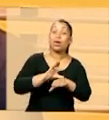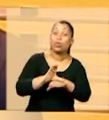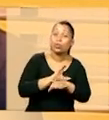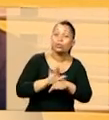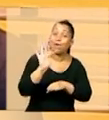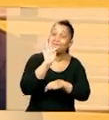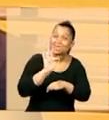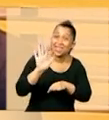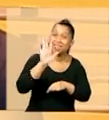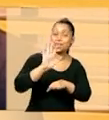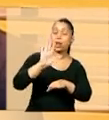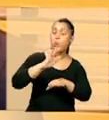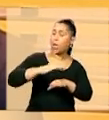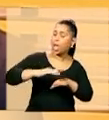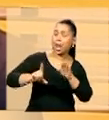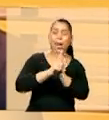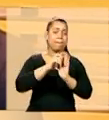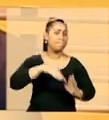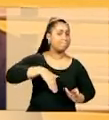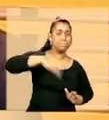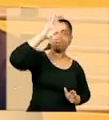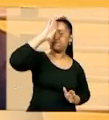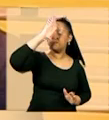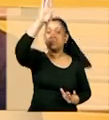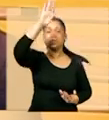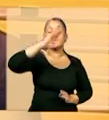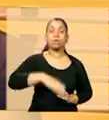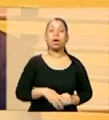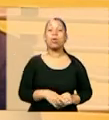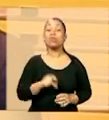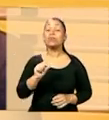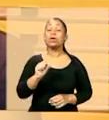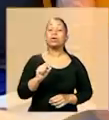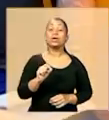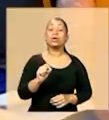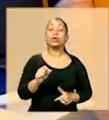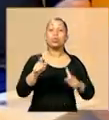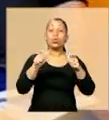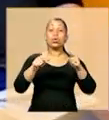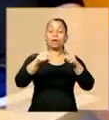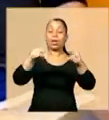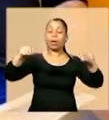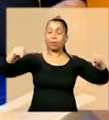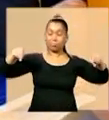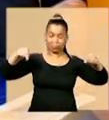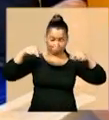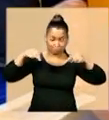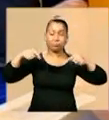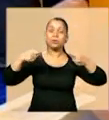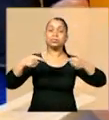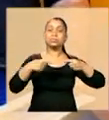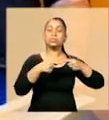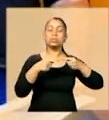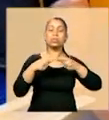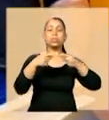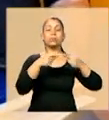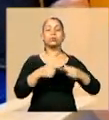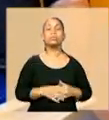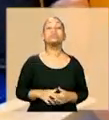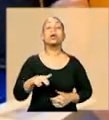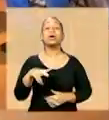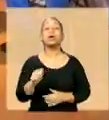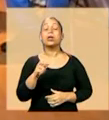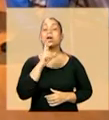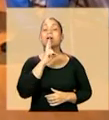a obrigação do meio ambiente do trabalho ser adequado. Ok. Ana, e o recado final para quem está nos assistindo,